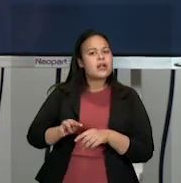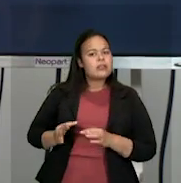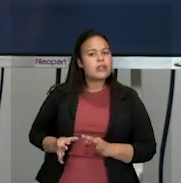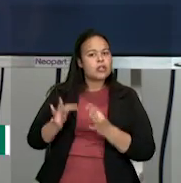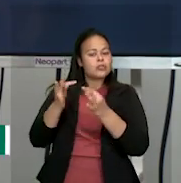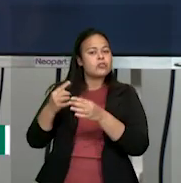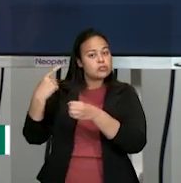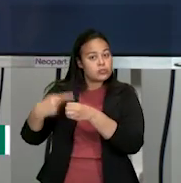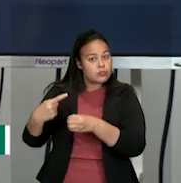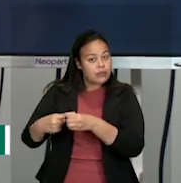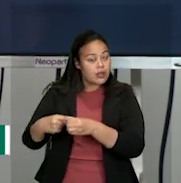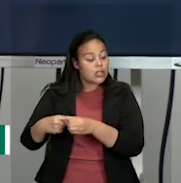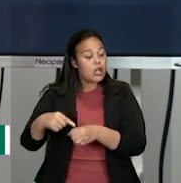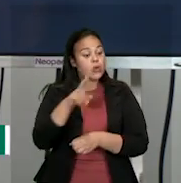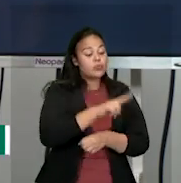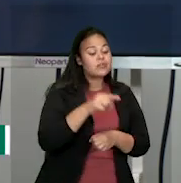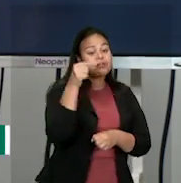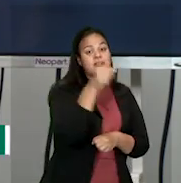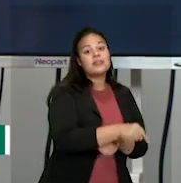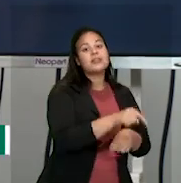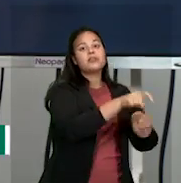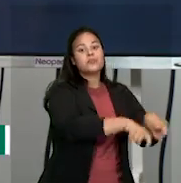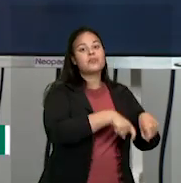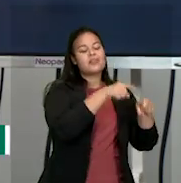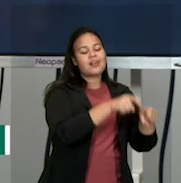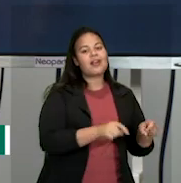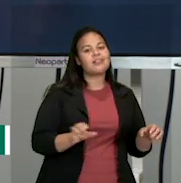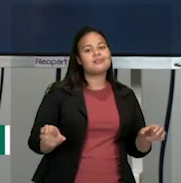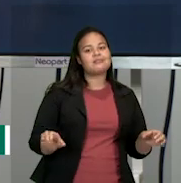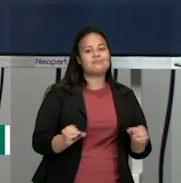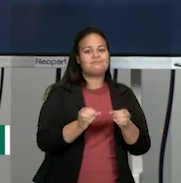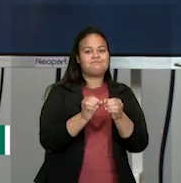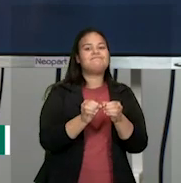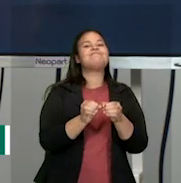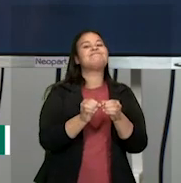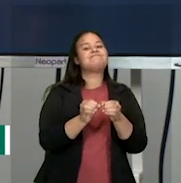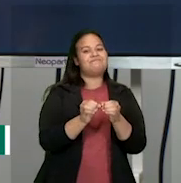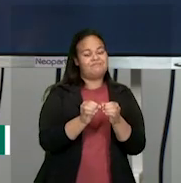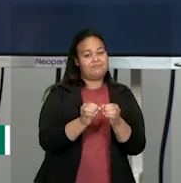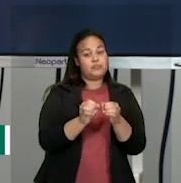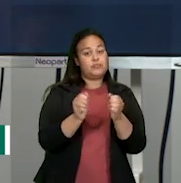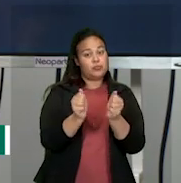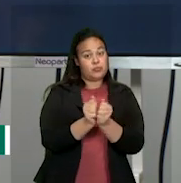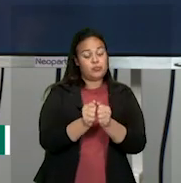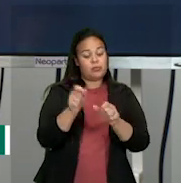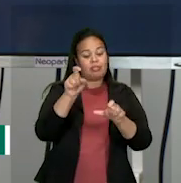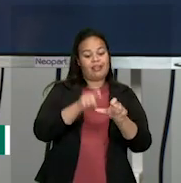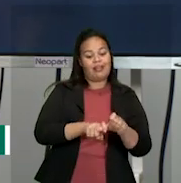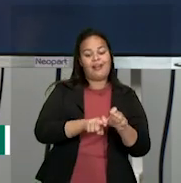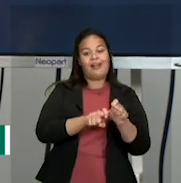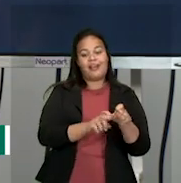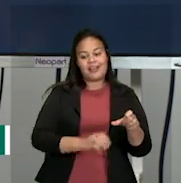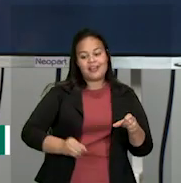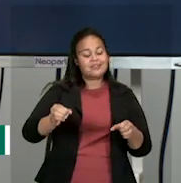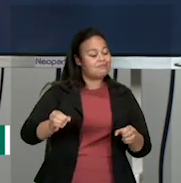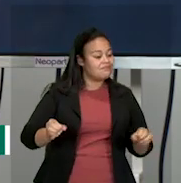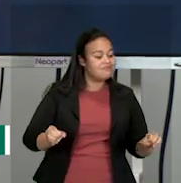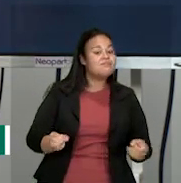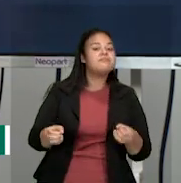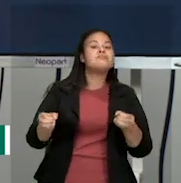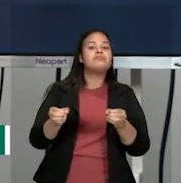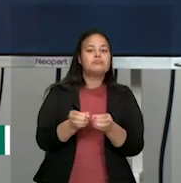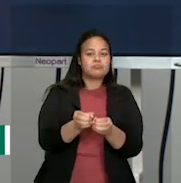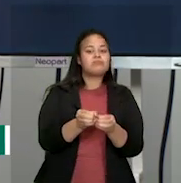uma dependência, uma interdependência. É o campo dependendo da cidade e a cidade dependendo do